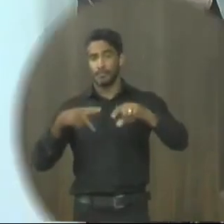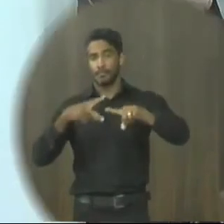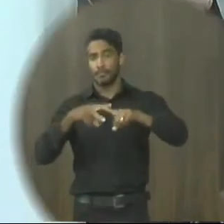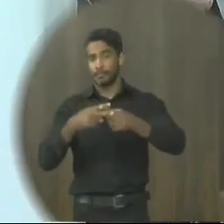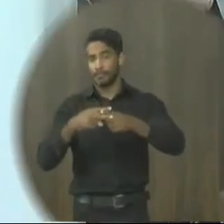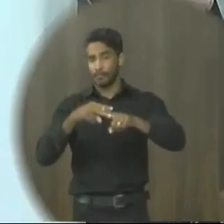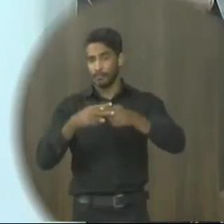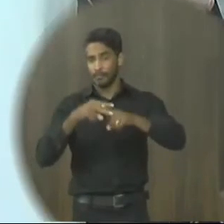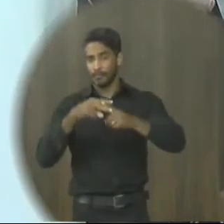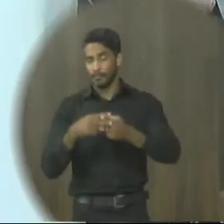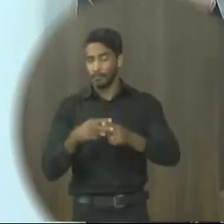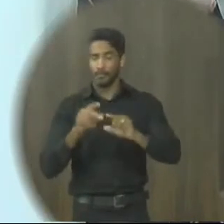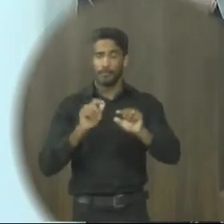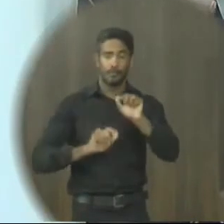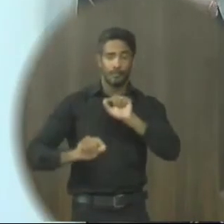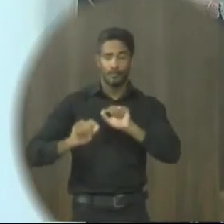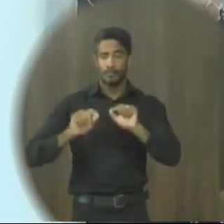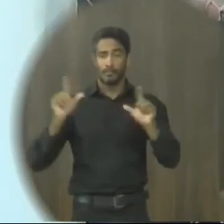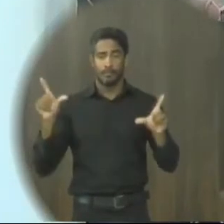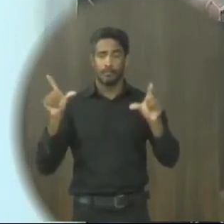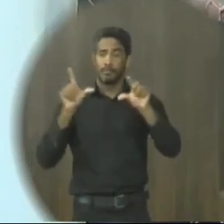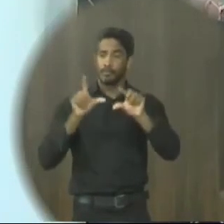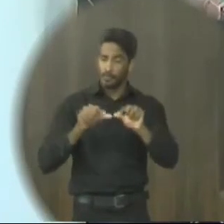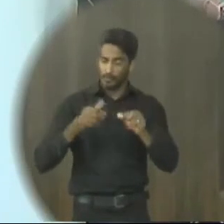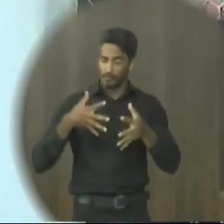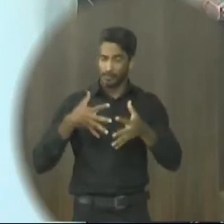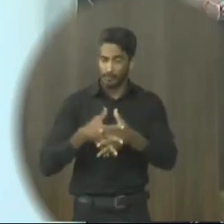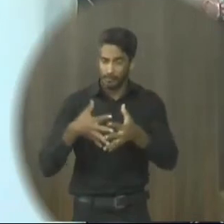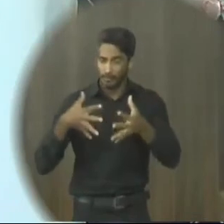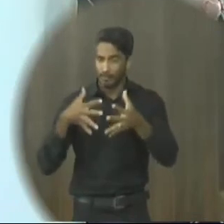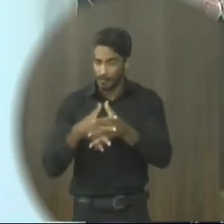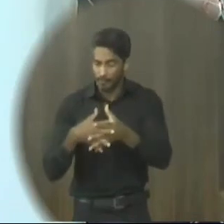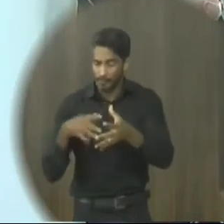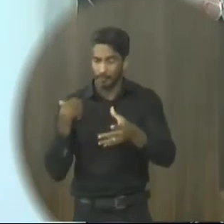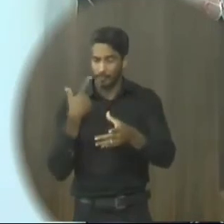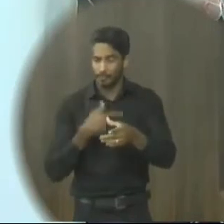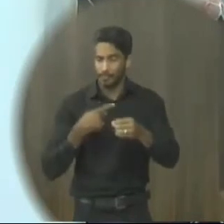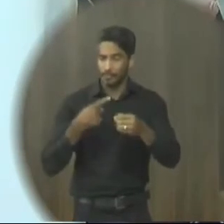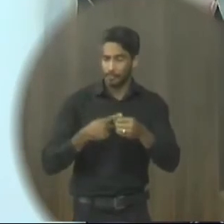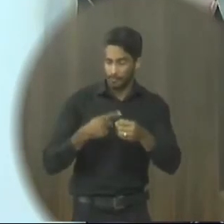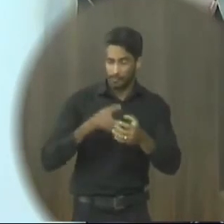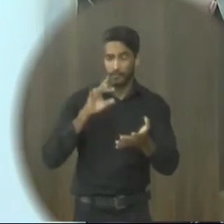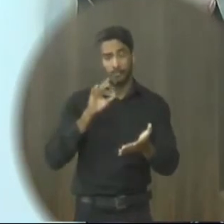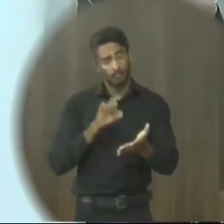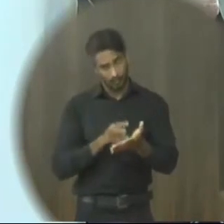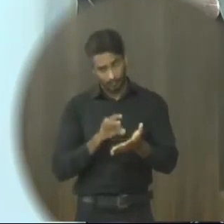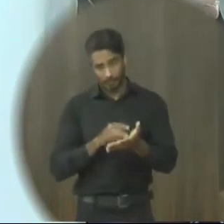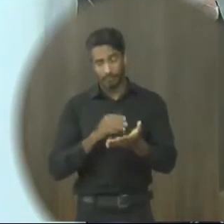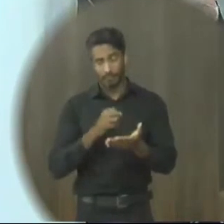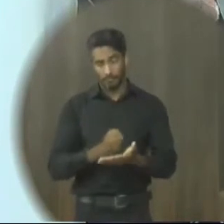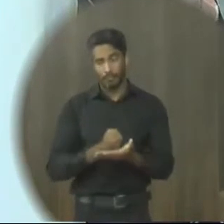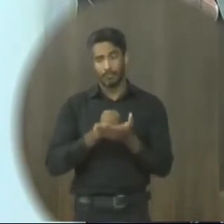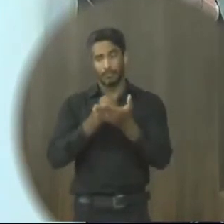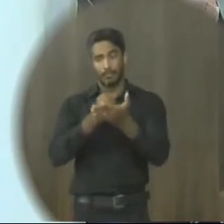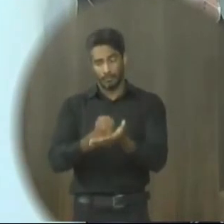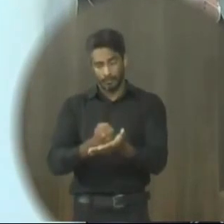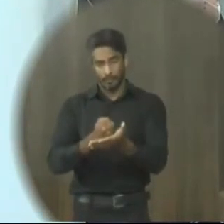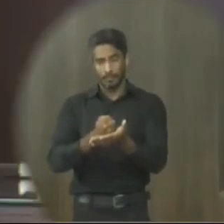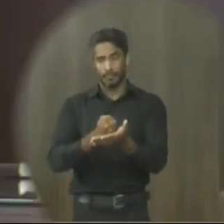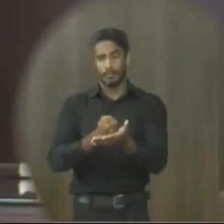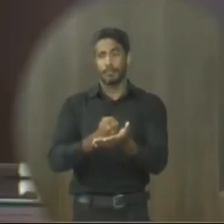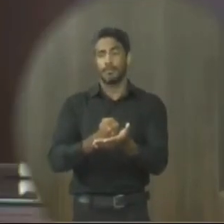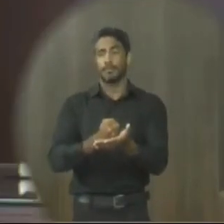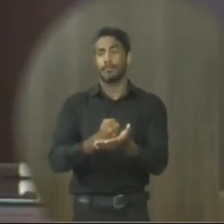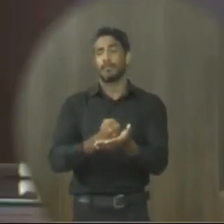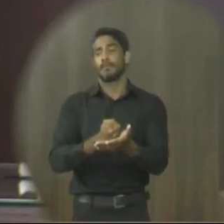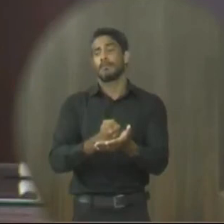com o intuito de diminuir os transtornos aos nossos municípios, na certeza de contar com o apoio dos nossos novos